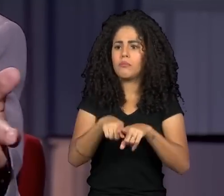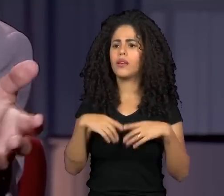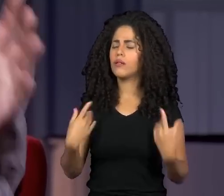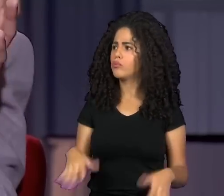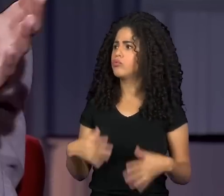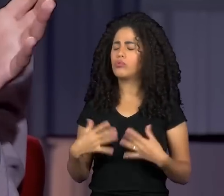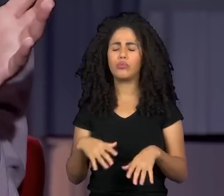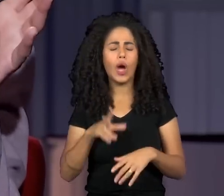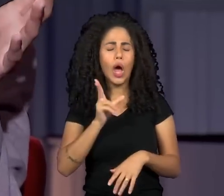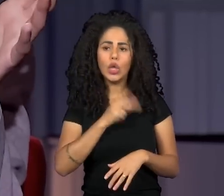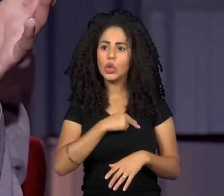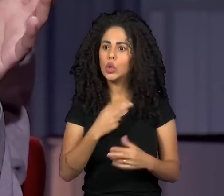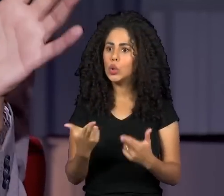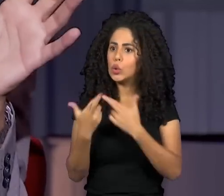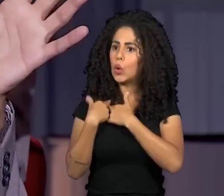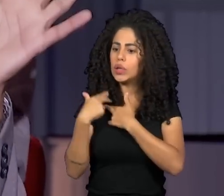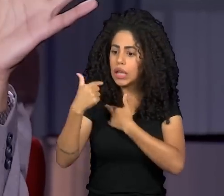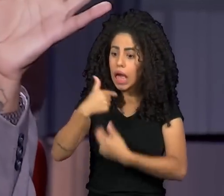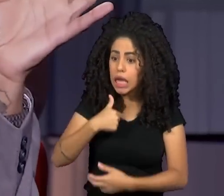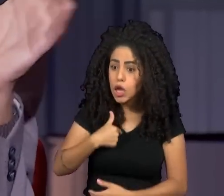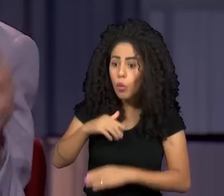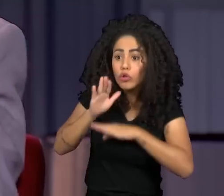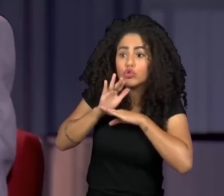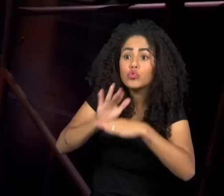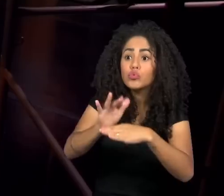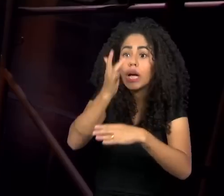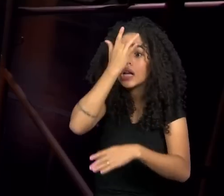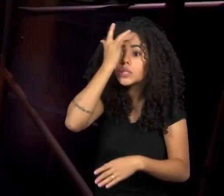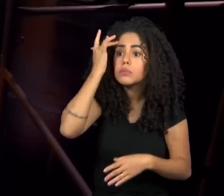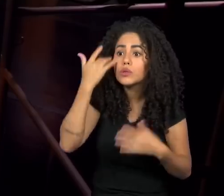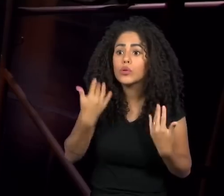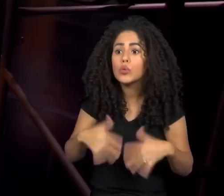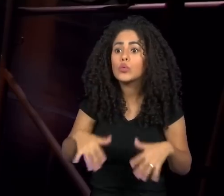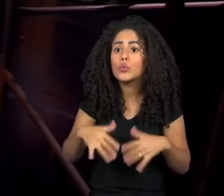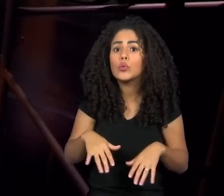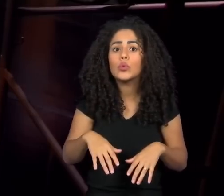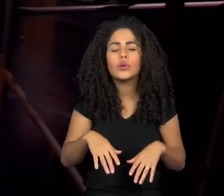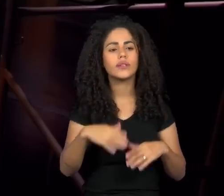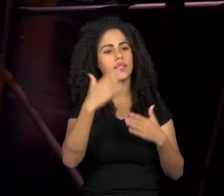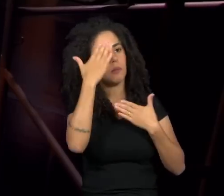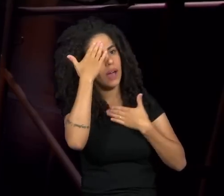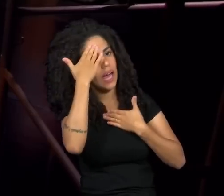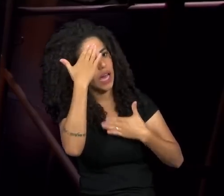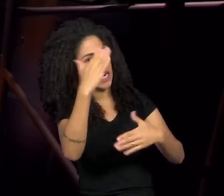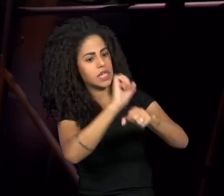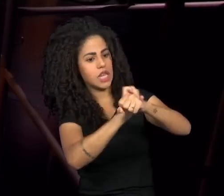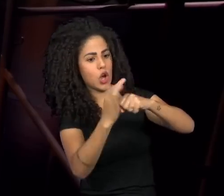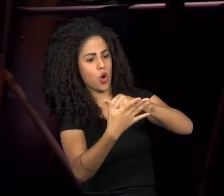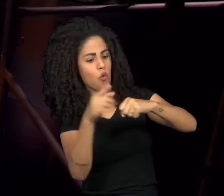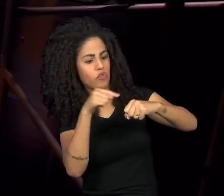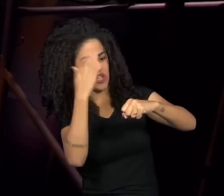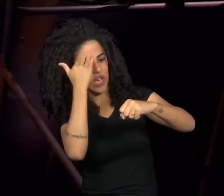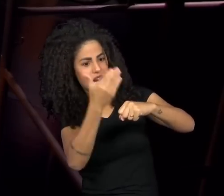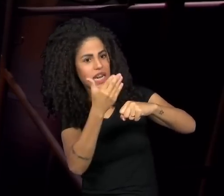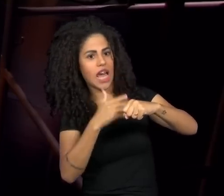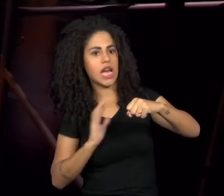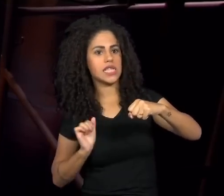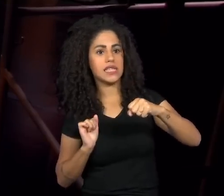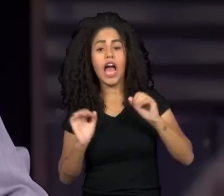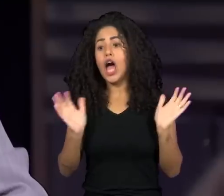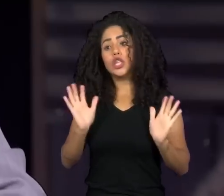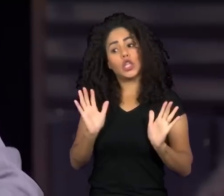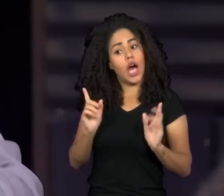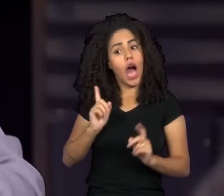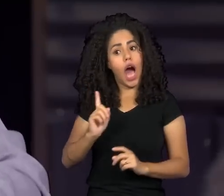que responsabilidade é essa que eu tenho que eu não sabia? Você tem que agradecer o Covid. Espera aí. Não, calma. Não, mas a gente